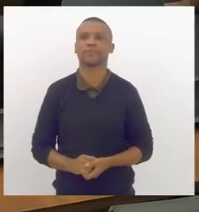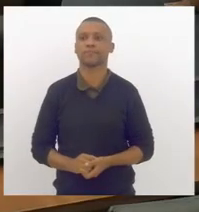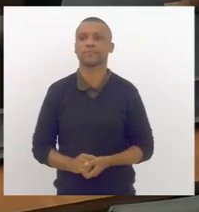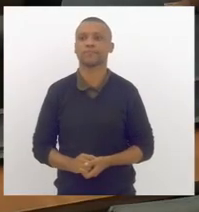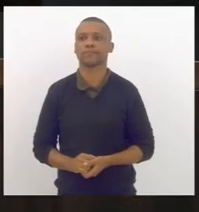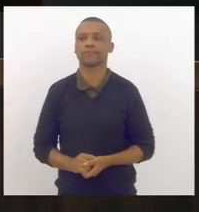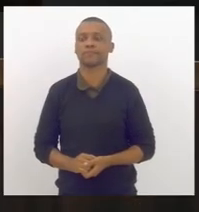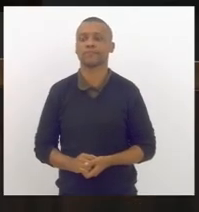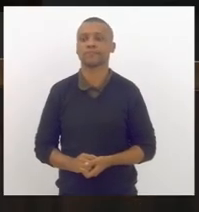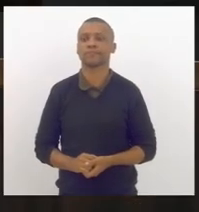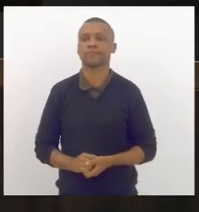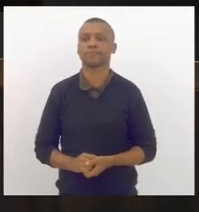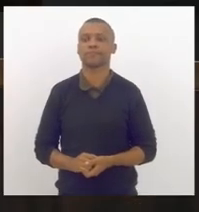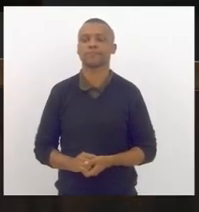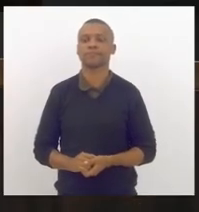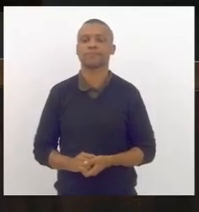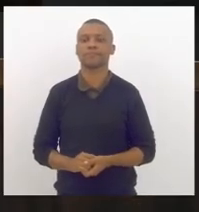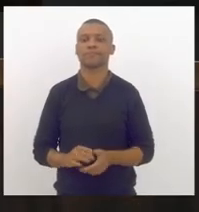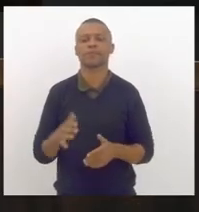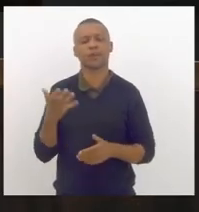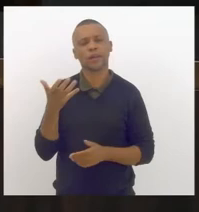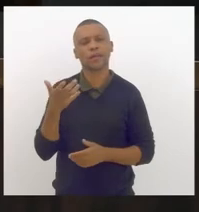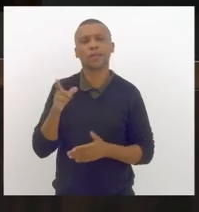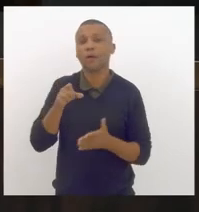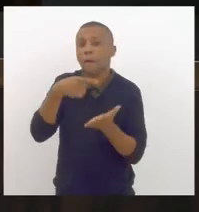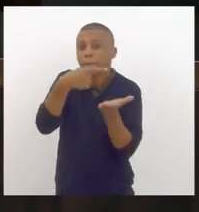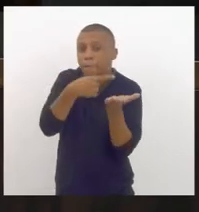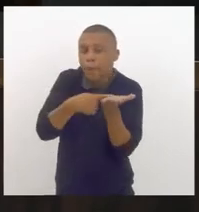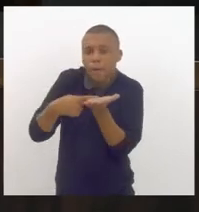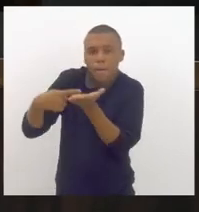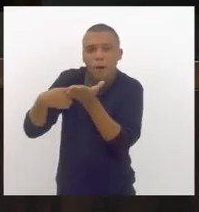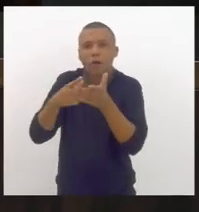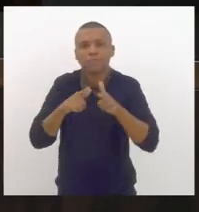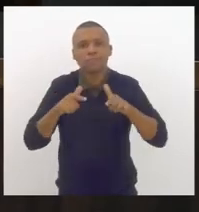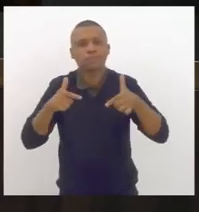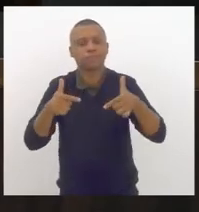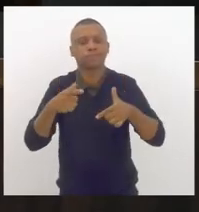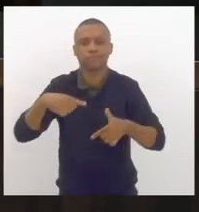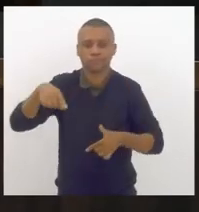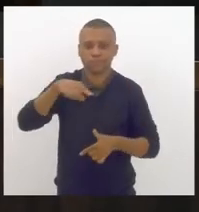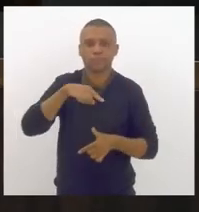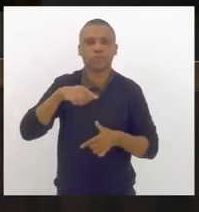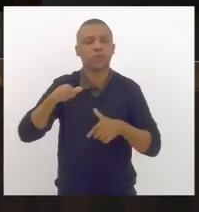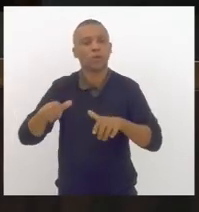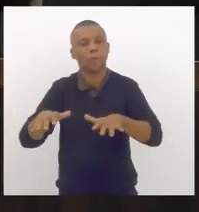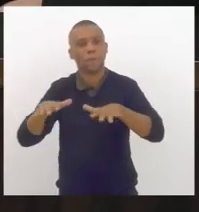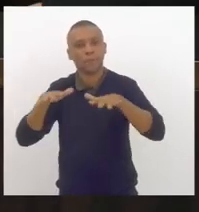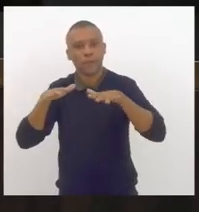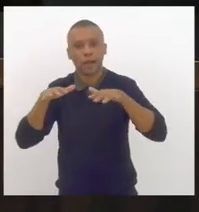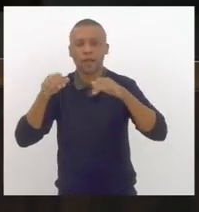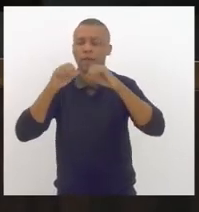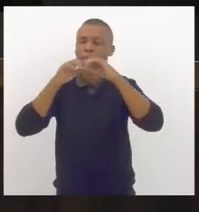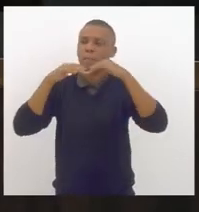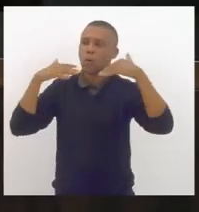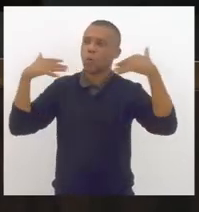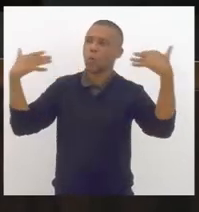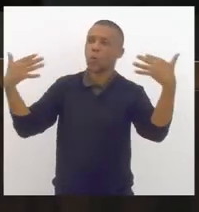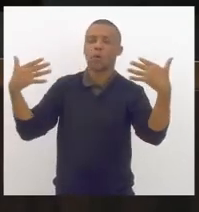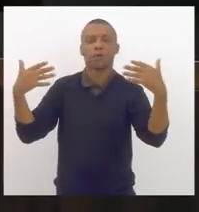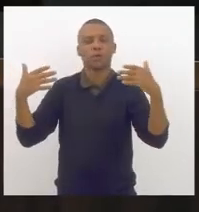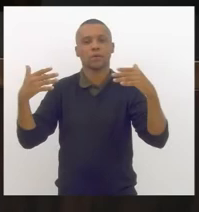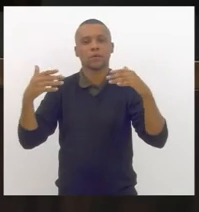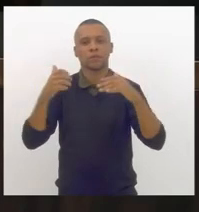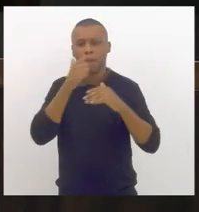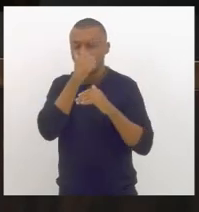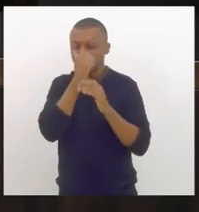Eu queria só fazer um acordo de procedimento aqui. O plenário e as galerias estão lotadas.